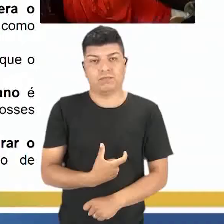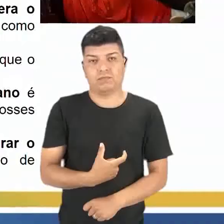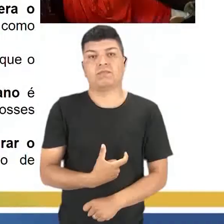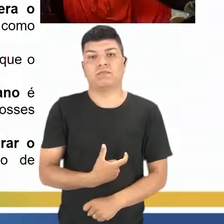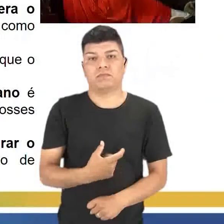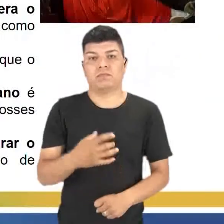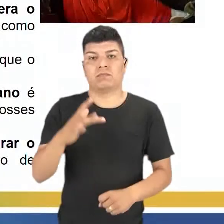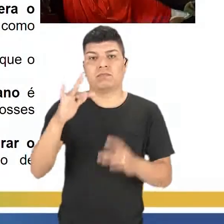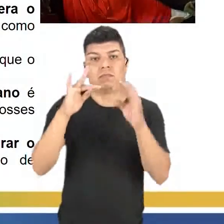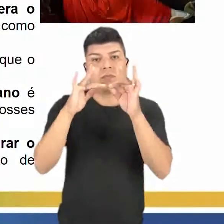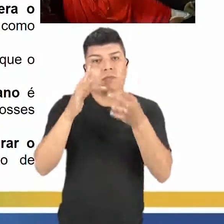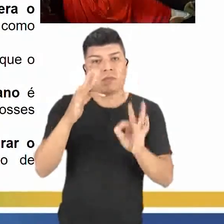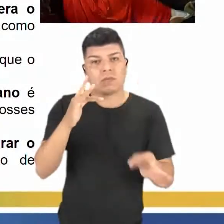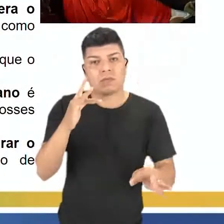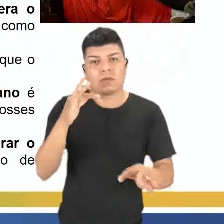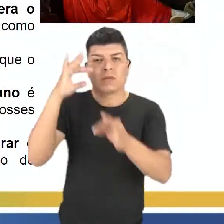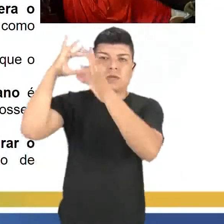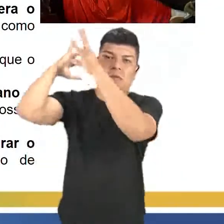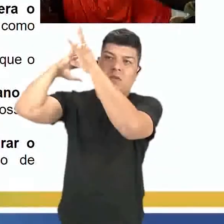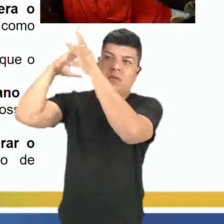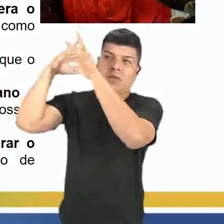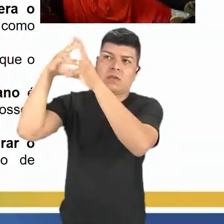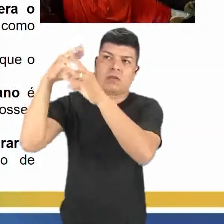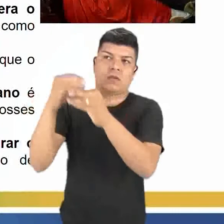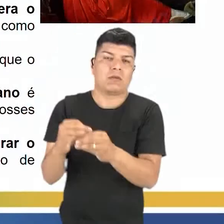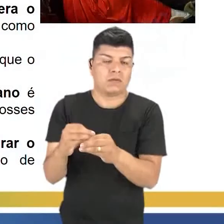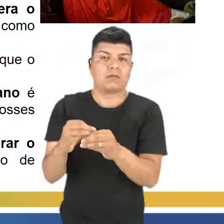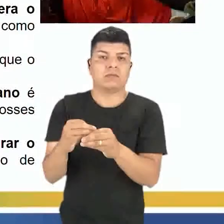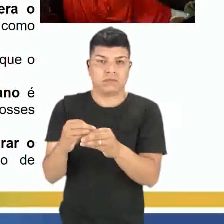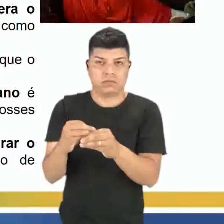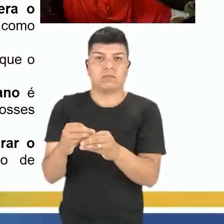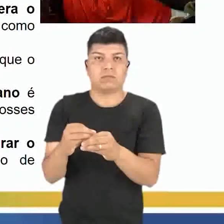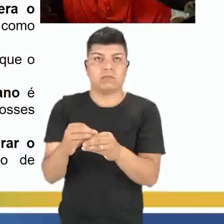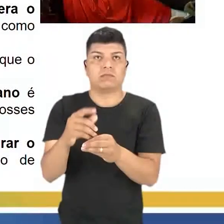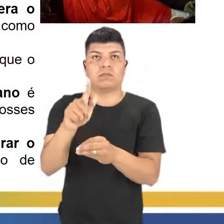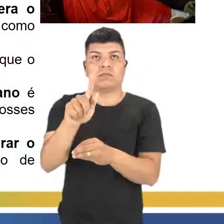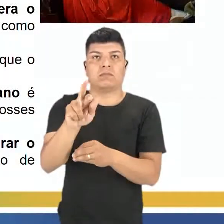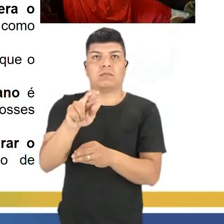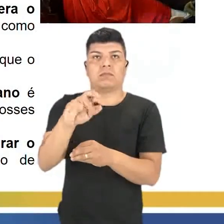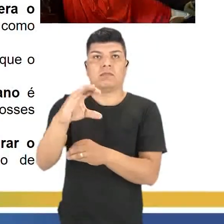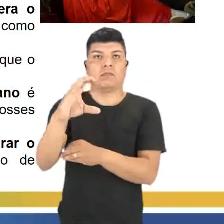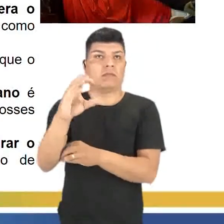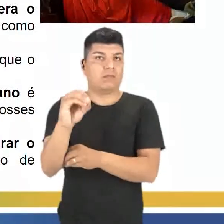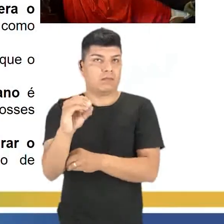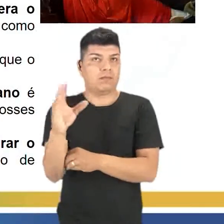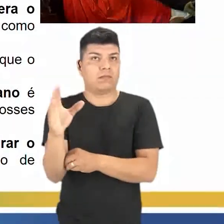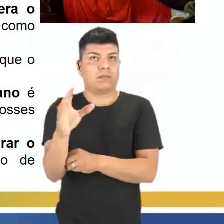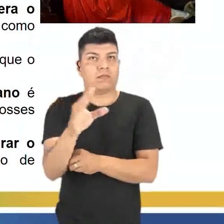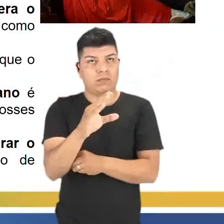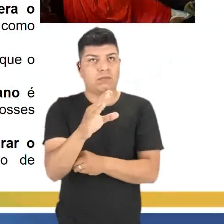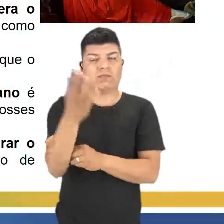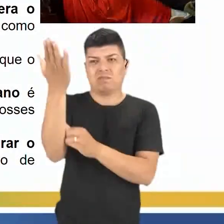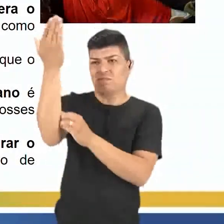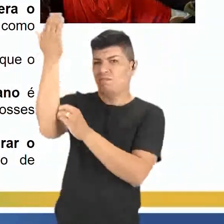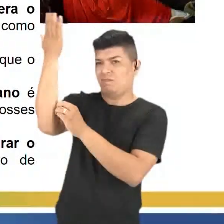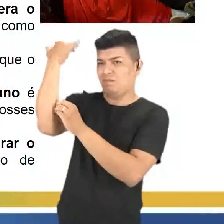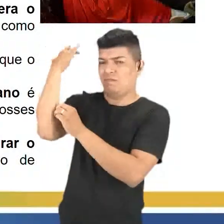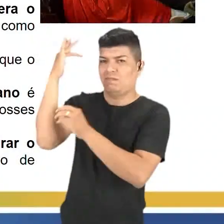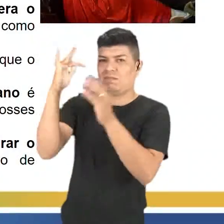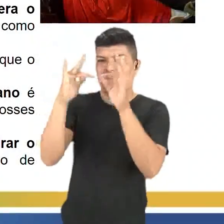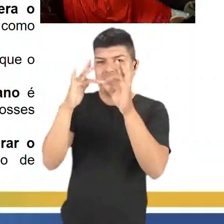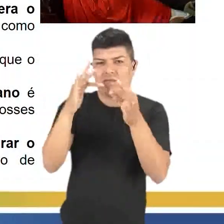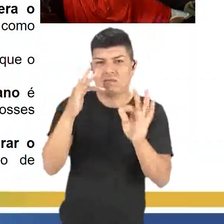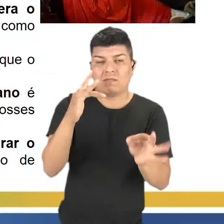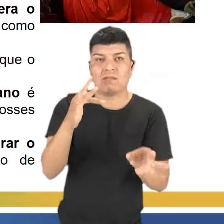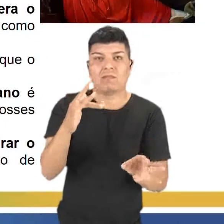arcadismo, retoma os preceitos greco-latinos, que é lá do arcadismo, tanto é que